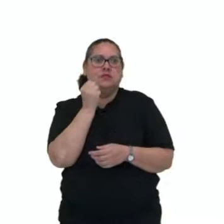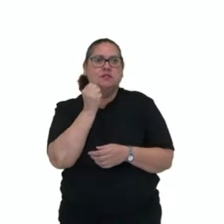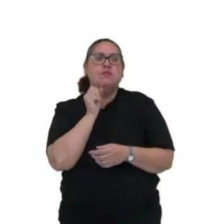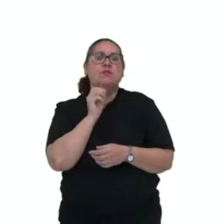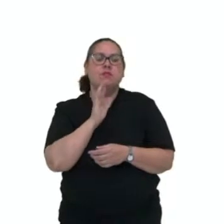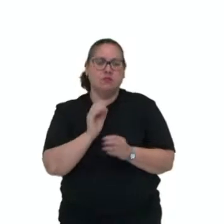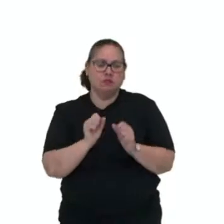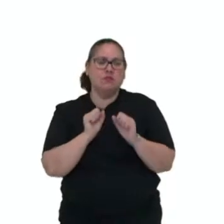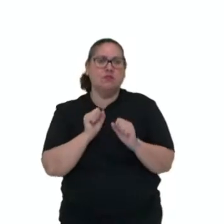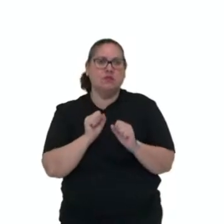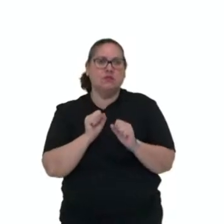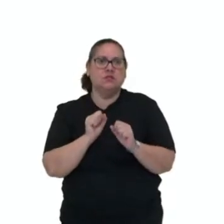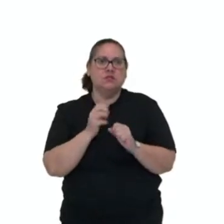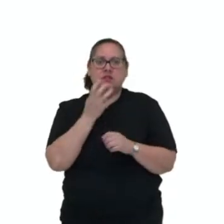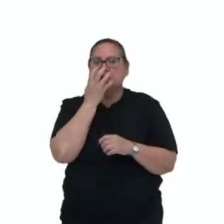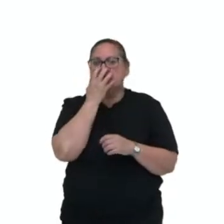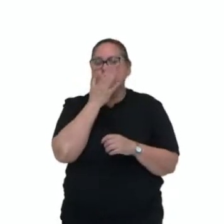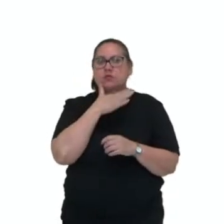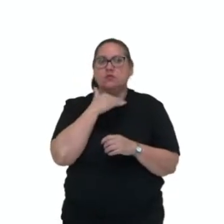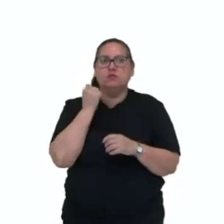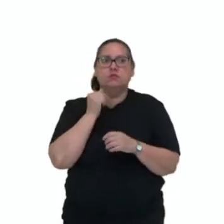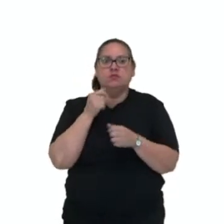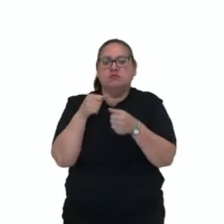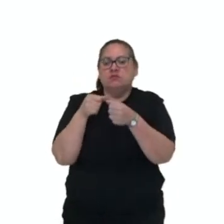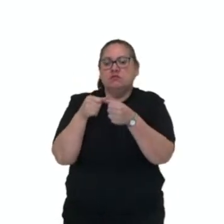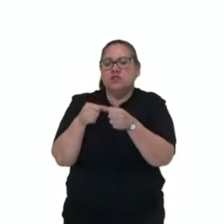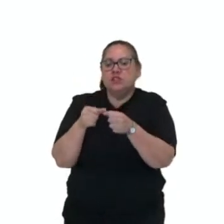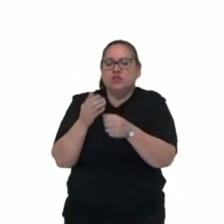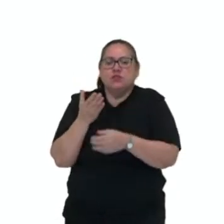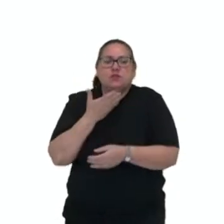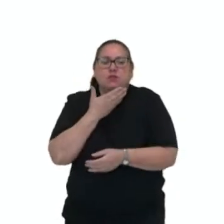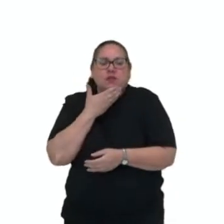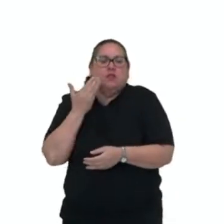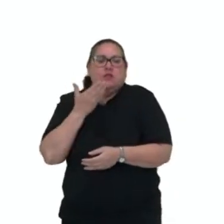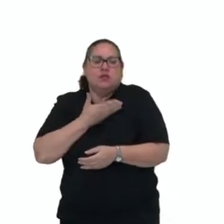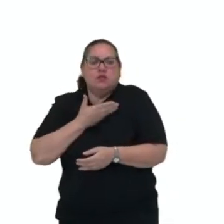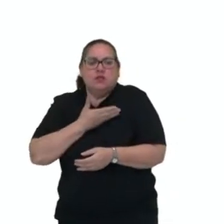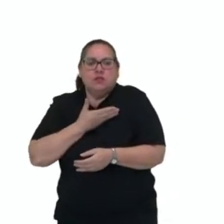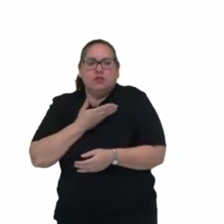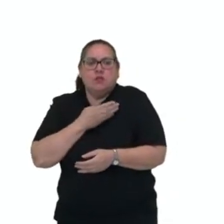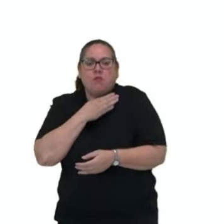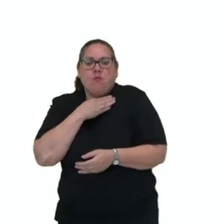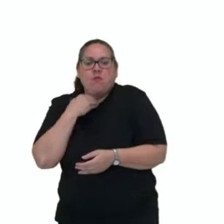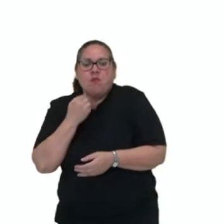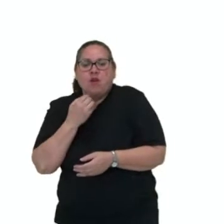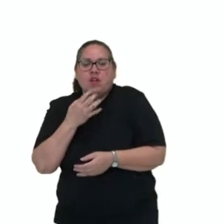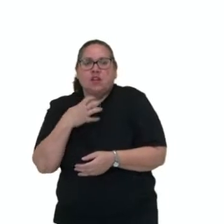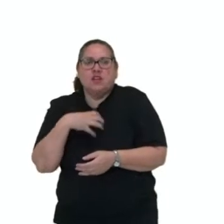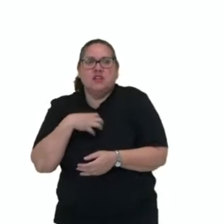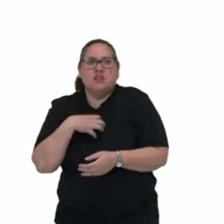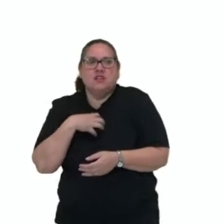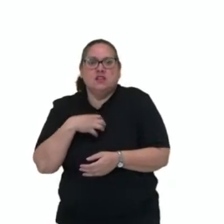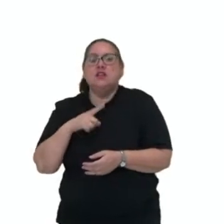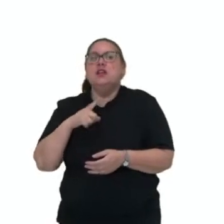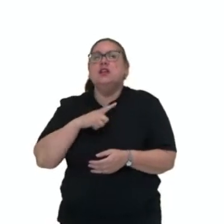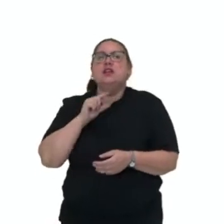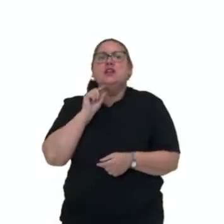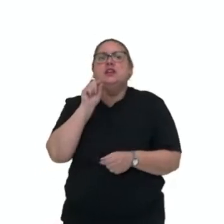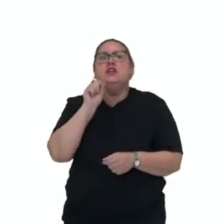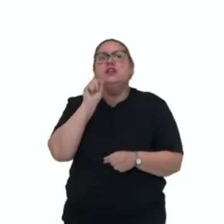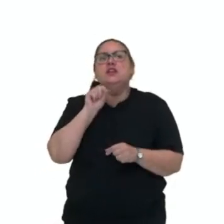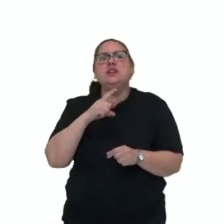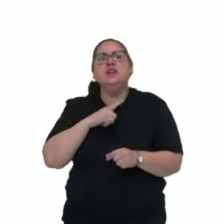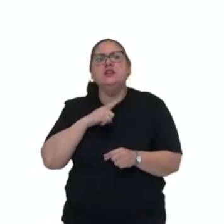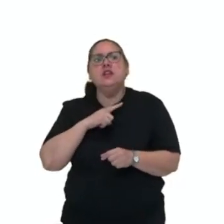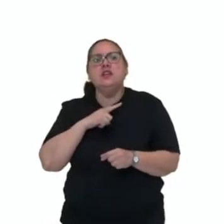Como a gente pode evitar, Não deixe o seu melhor amiguinho lá morrer de raiva. Quem tem um melhor amiguinho em casa?